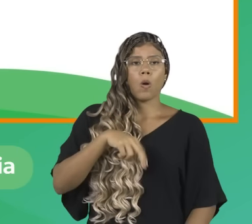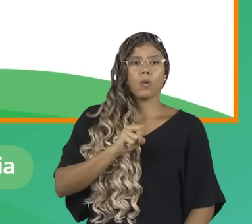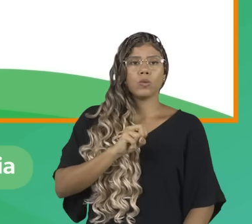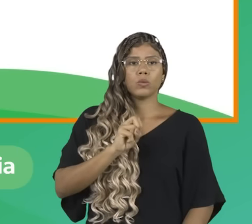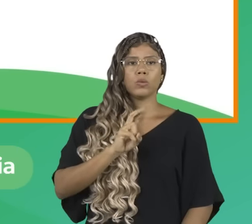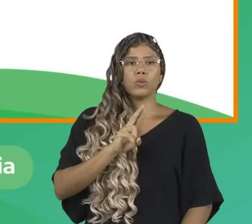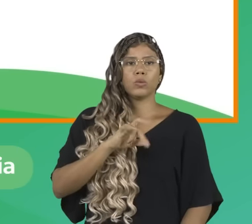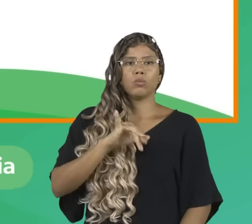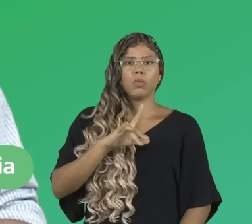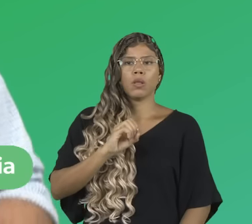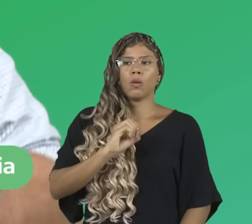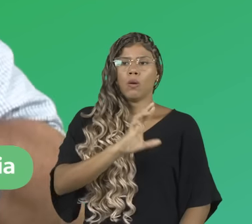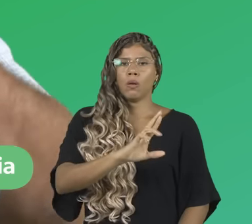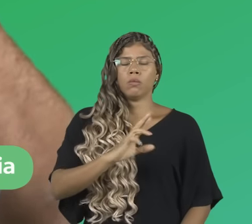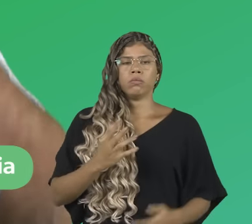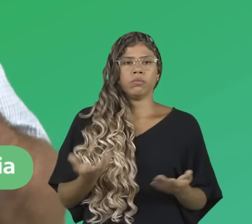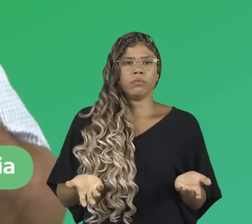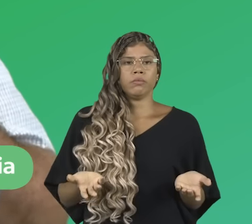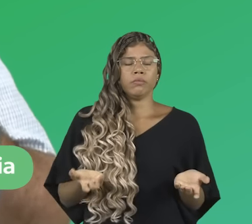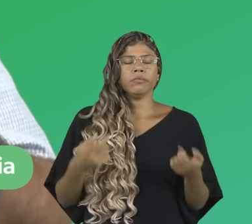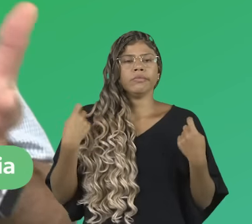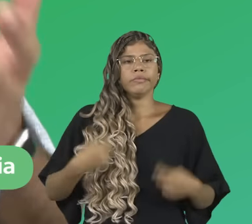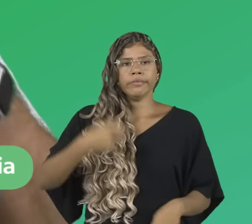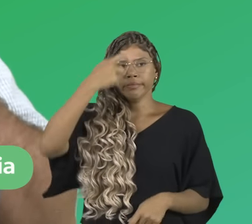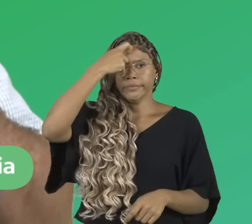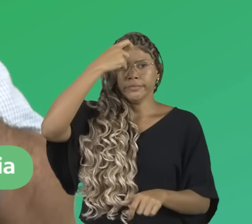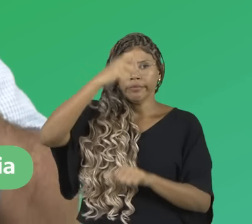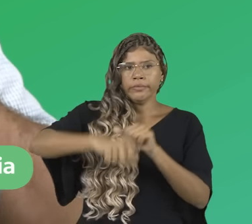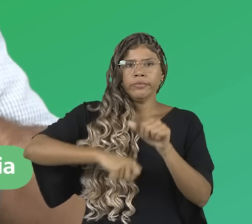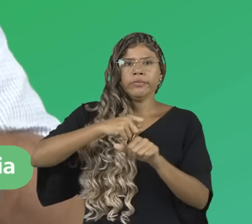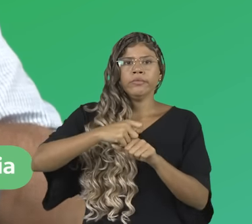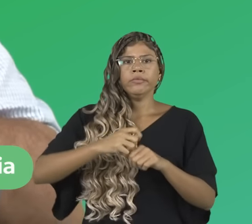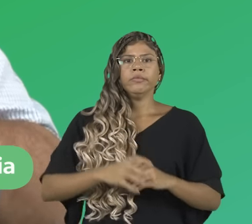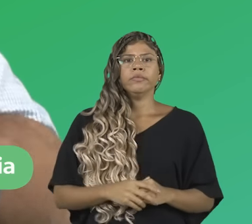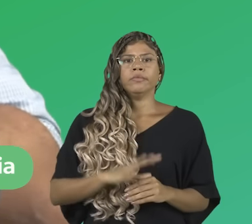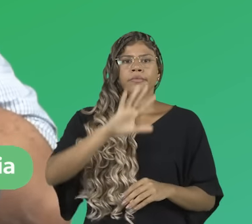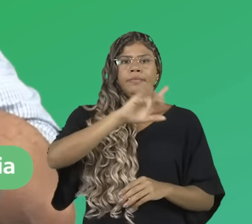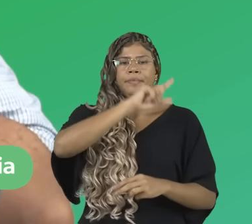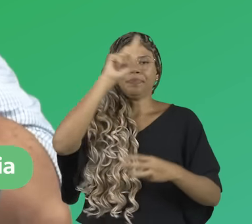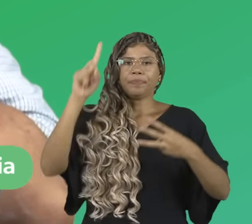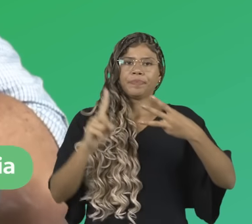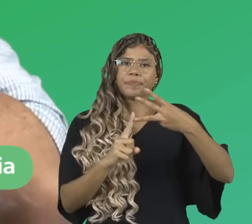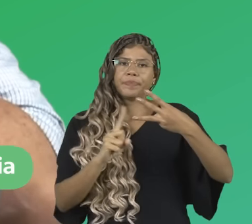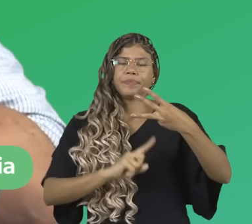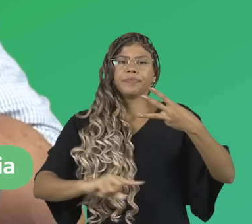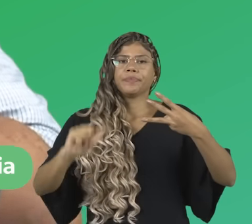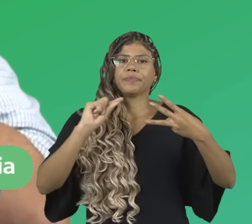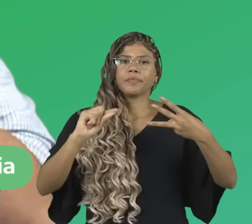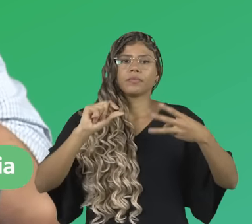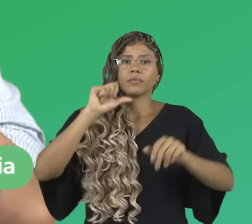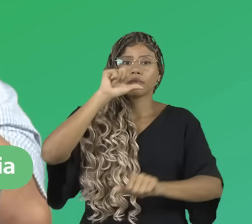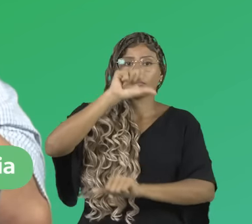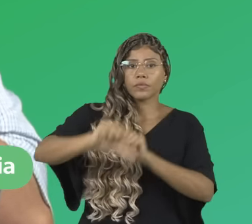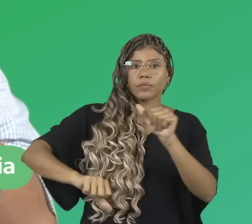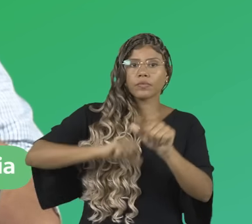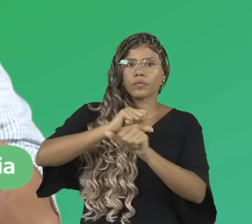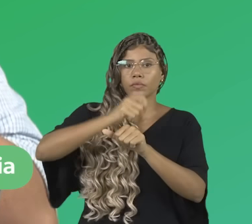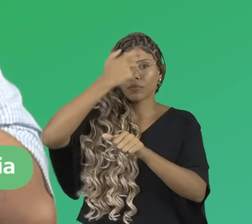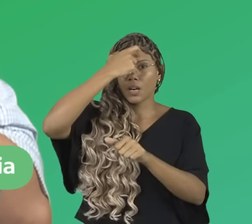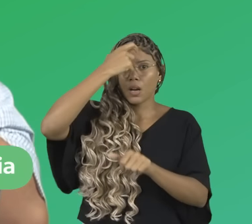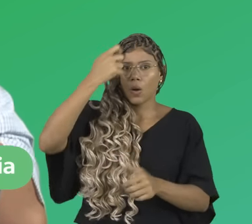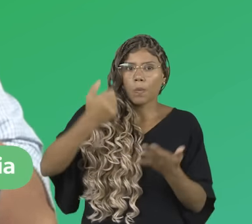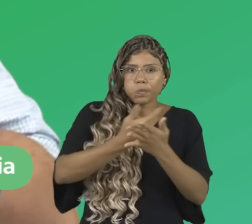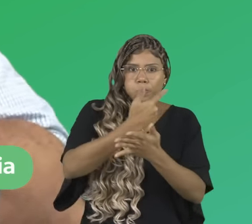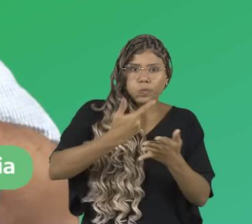precisamos mudar a nossa perspectiva. A terceira parte seria mudar a perspectiva do consumismo e entrar numa ideia de consumo consciente ou